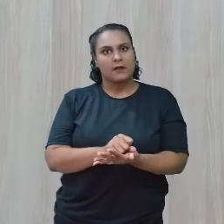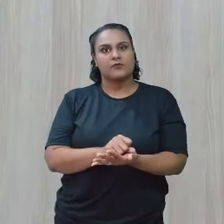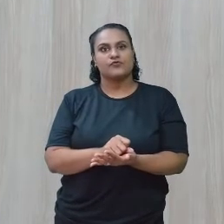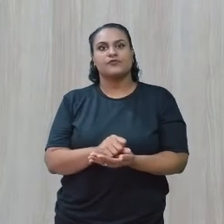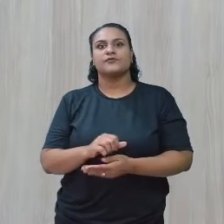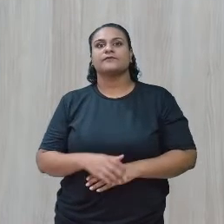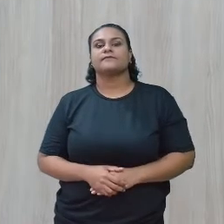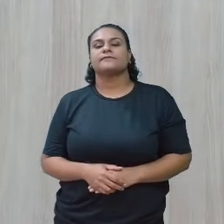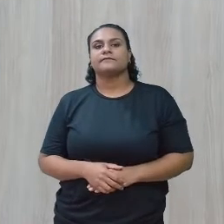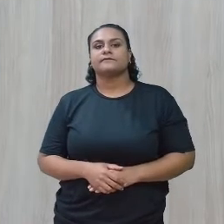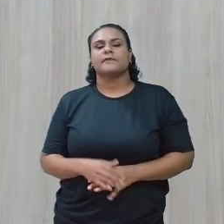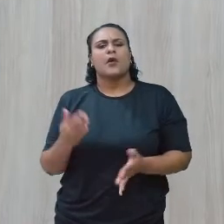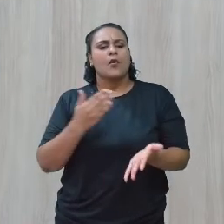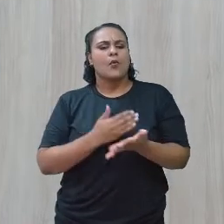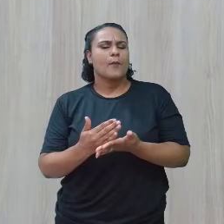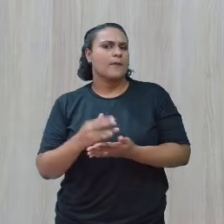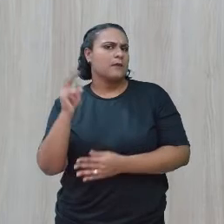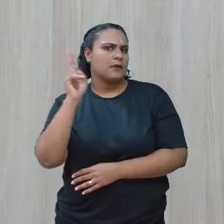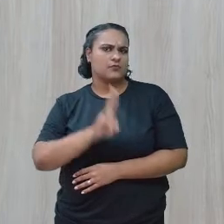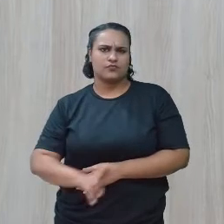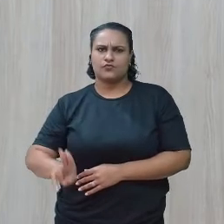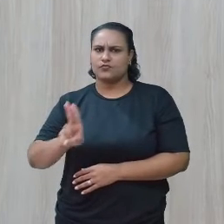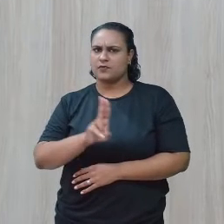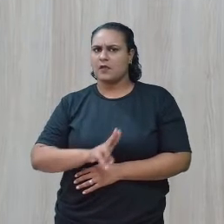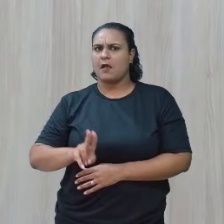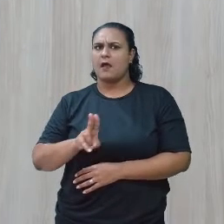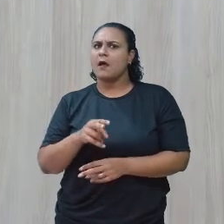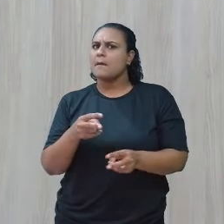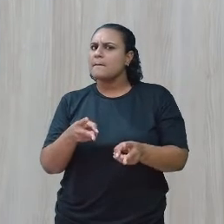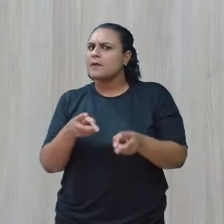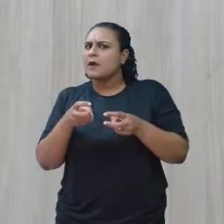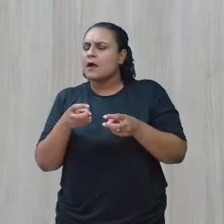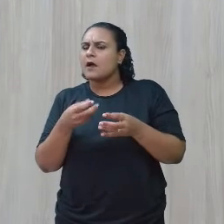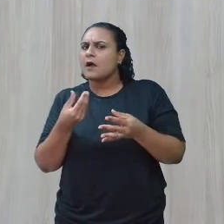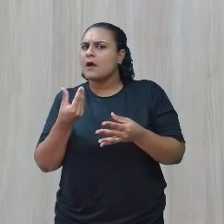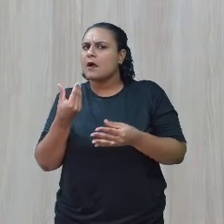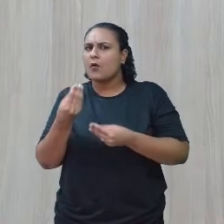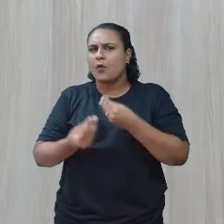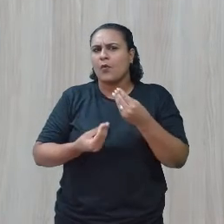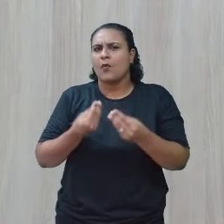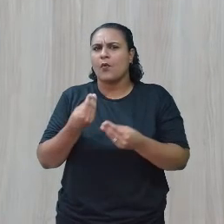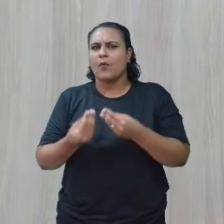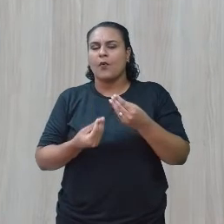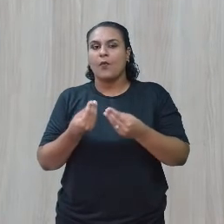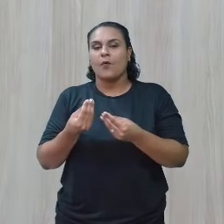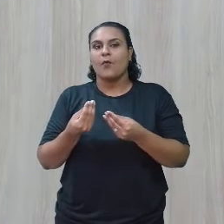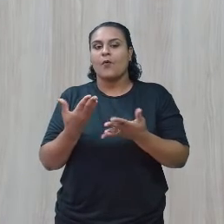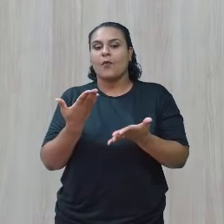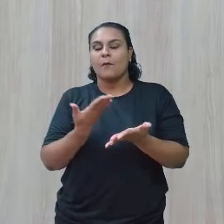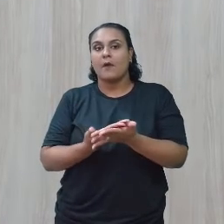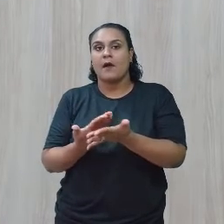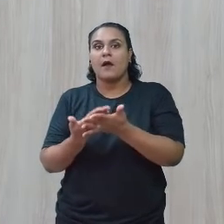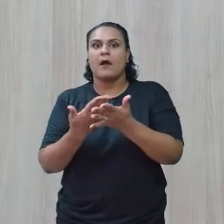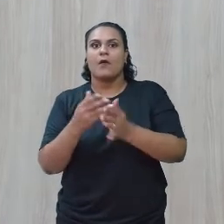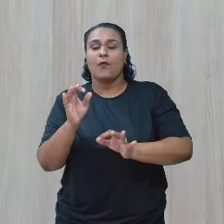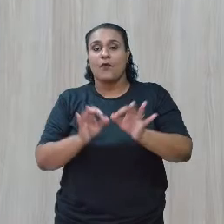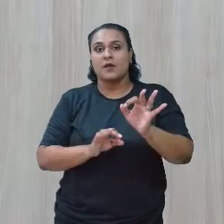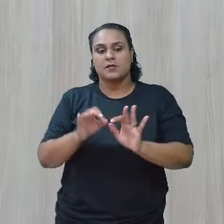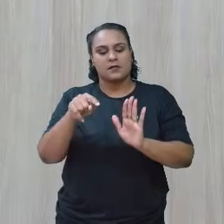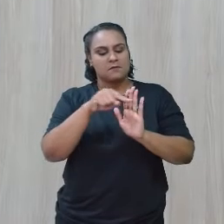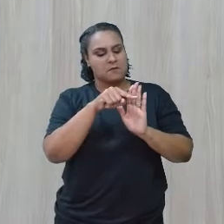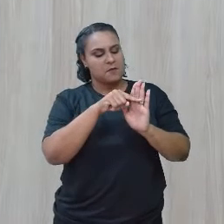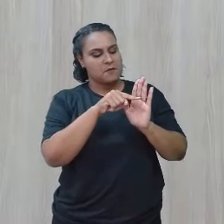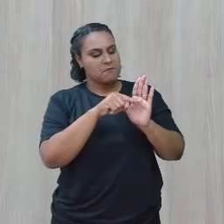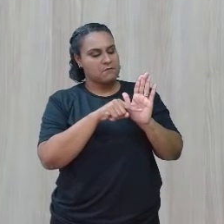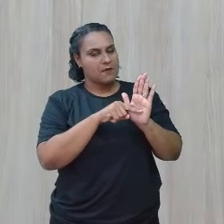e começa a utilizar, começa a perceber como é que estão lá à disposição das turmas, das aulas, tá certo? E